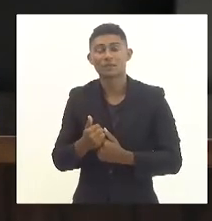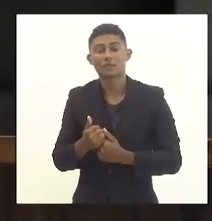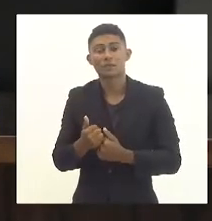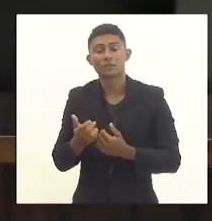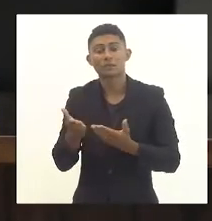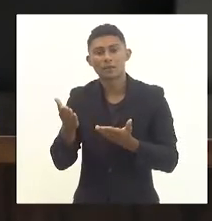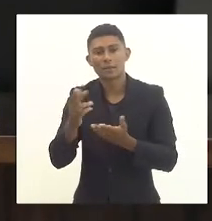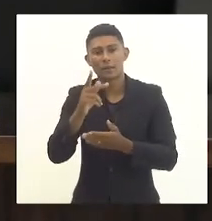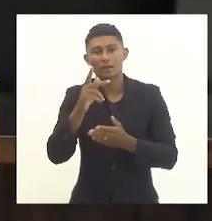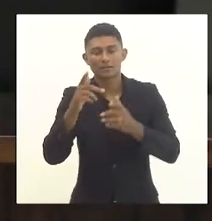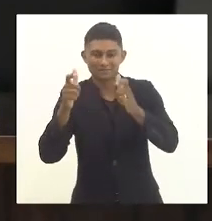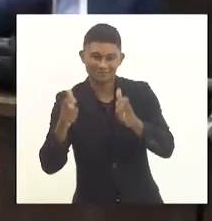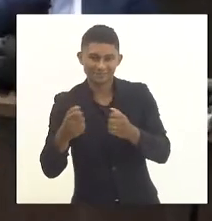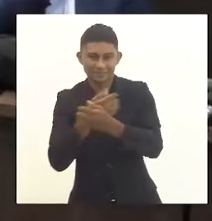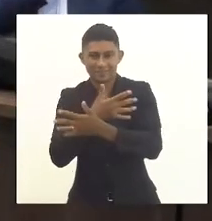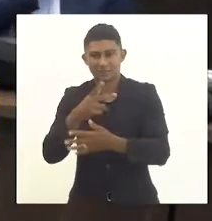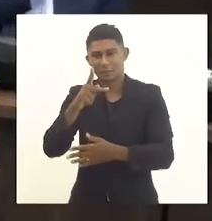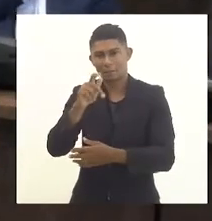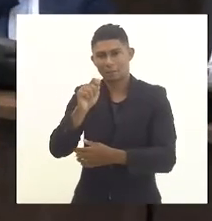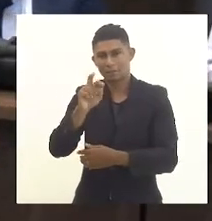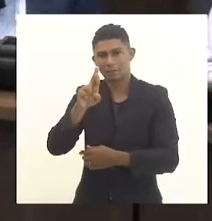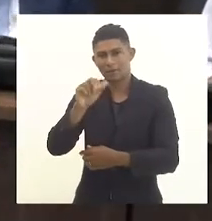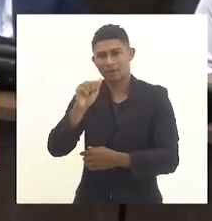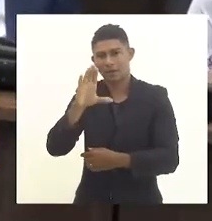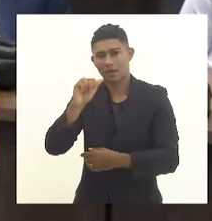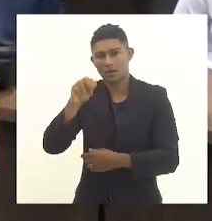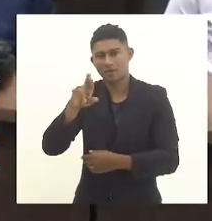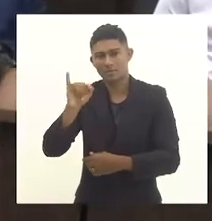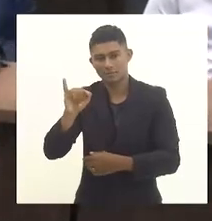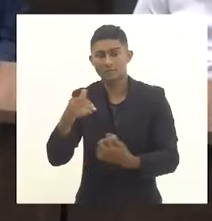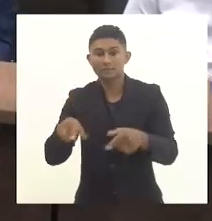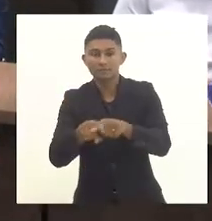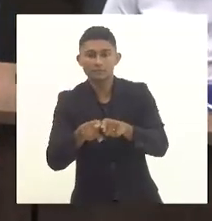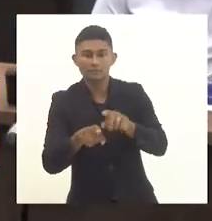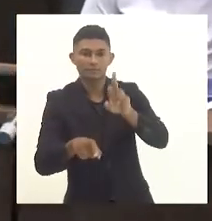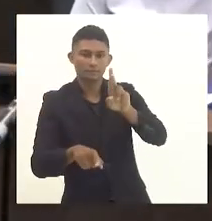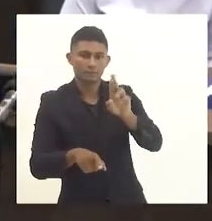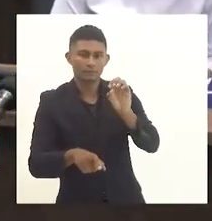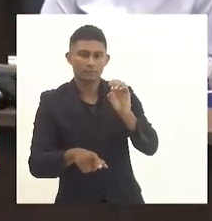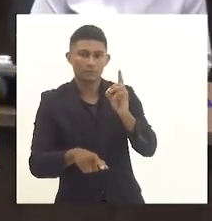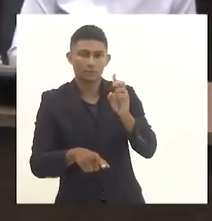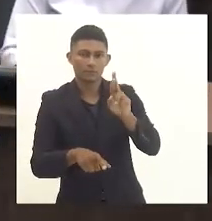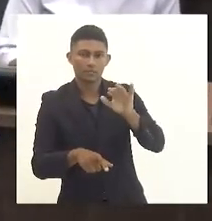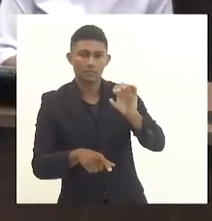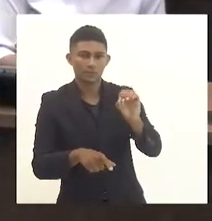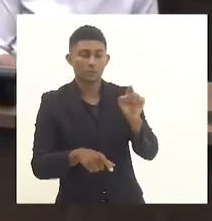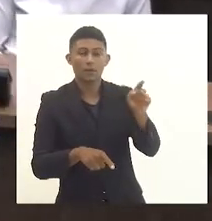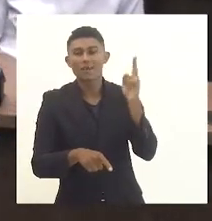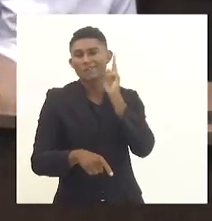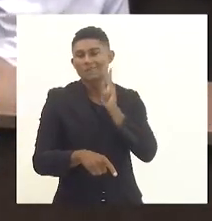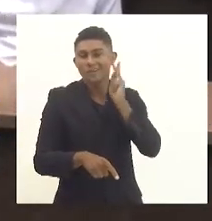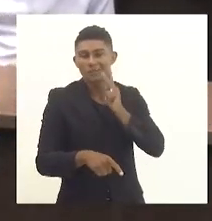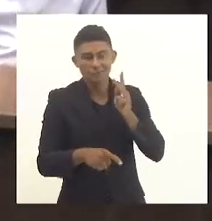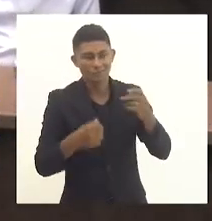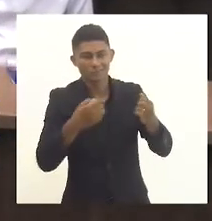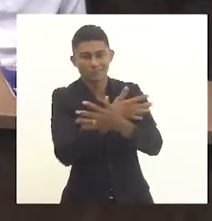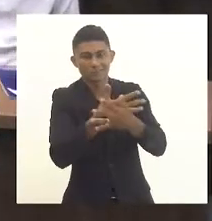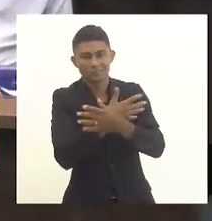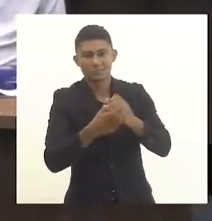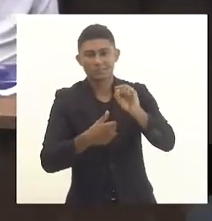querida Paracambi, e secretário de Desenvolvimento Econômico, Rodrigo Santana, vereador do município de São Fidélis, José